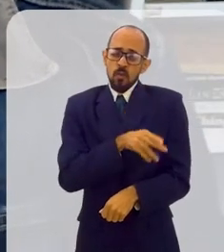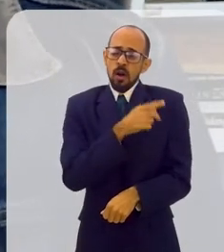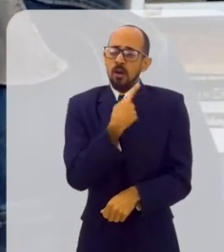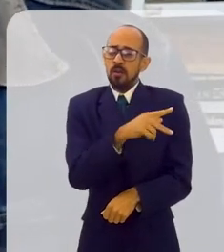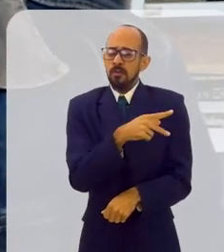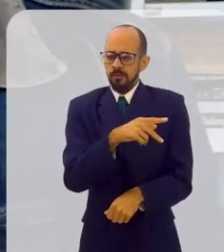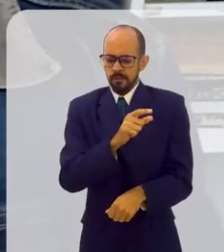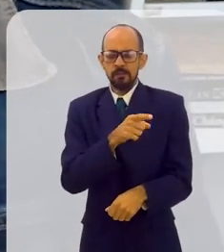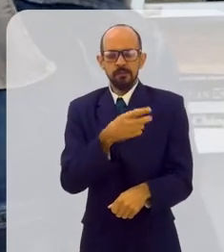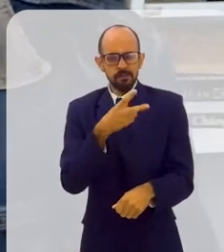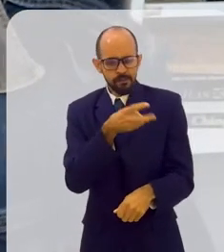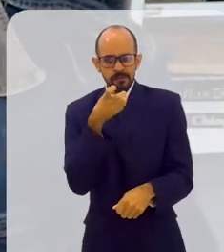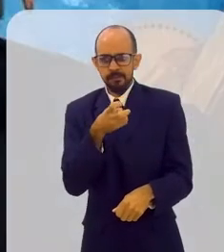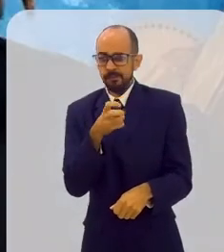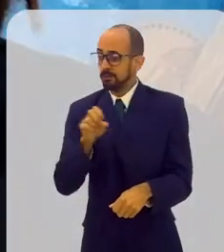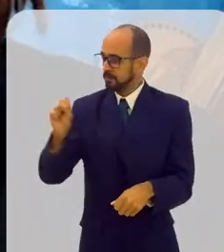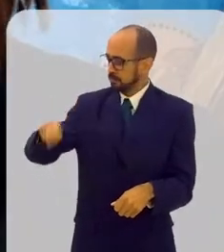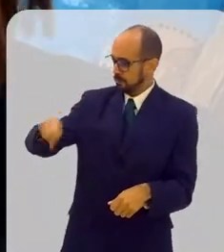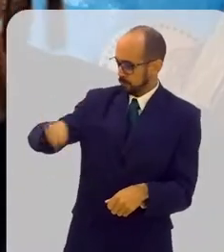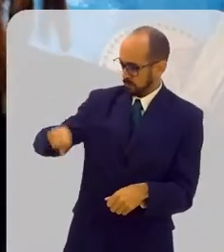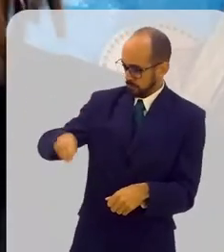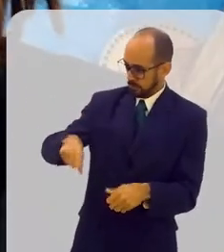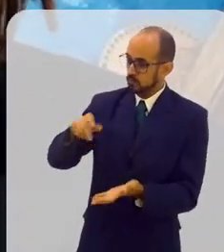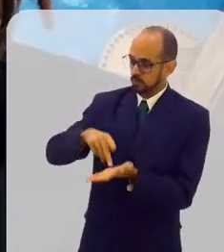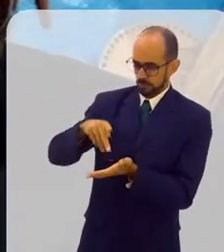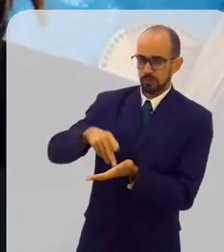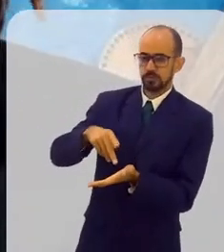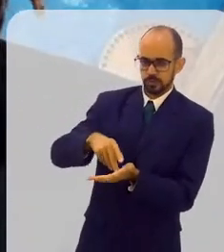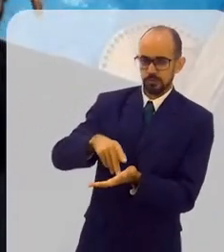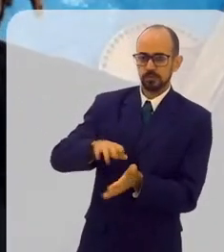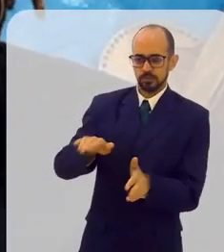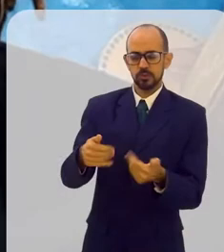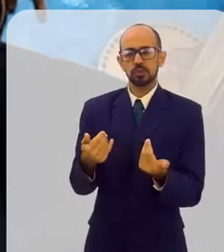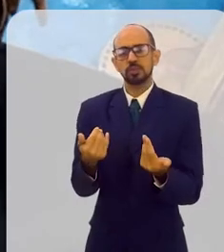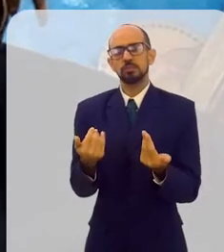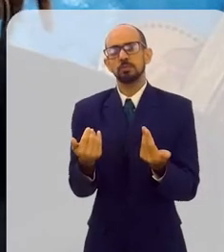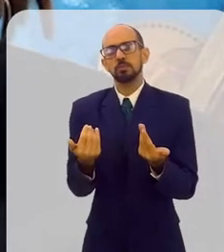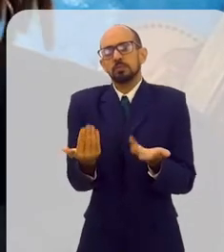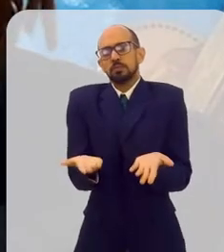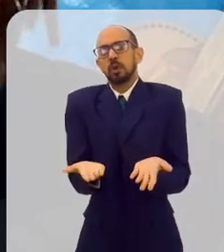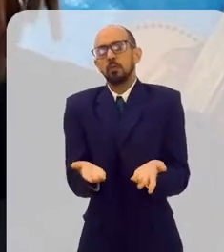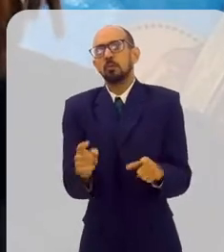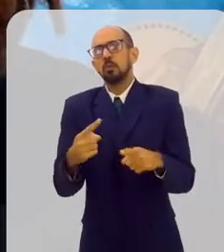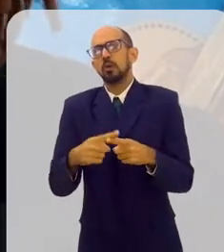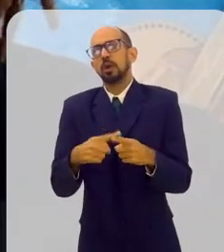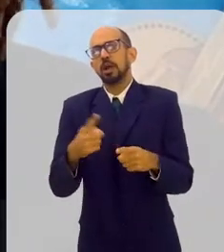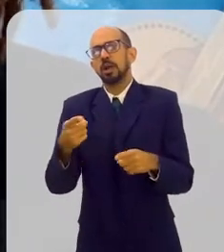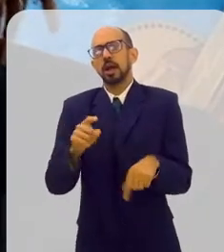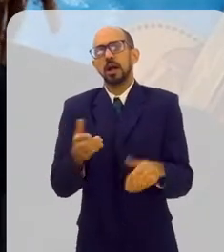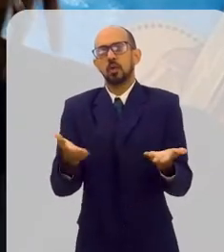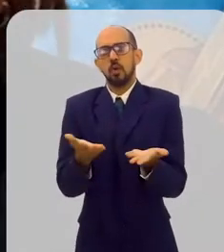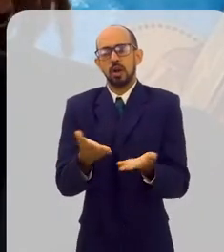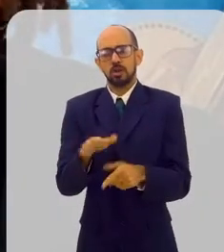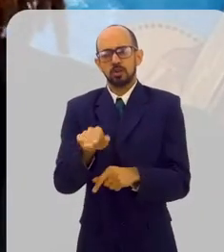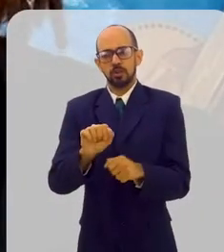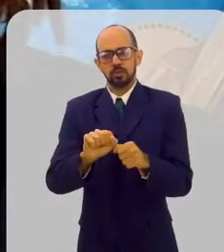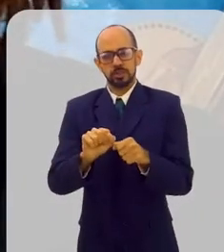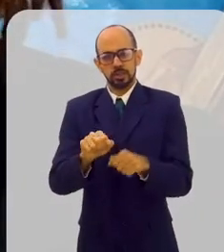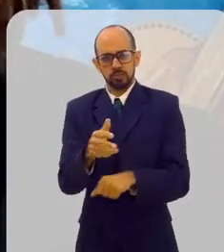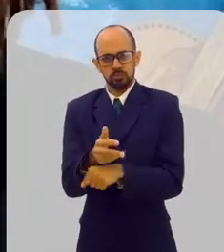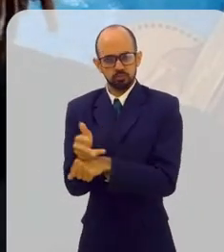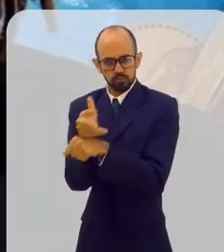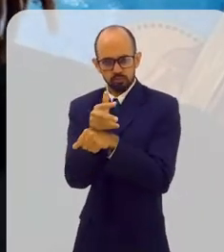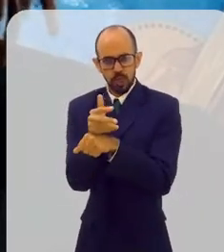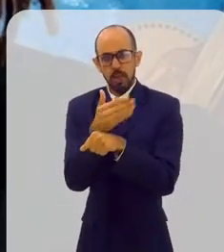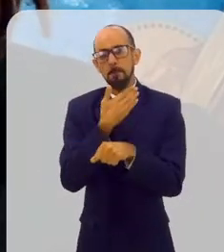relata. Você vê essa conexão? Vejo. Inclusive nesse processo, enfim, né? Que agora eu estou filmando Papo